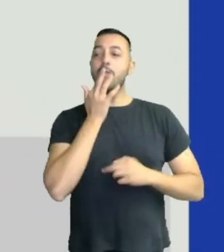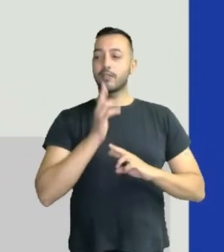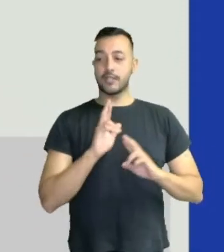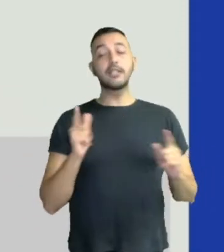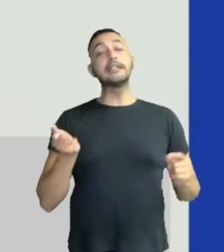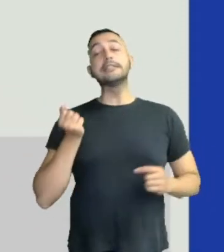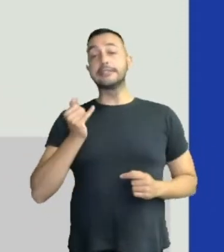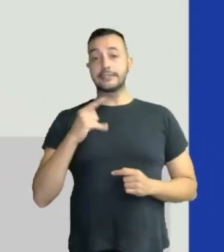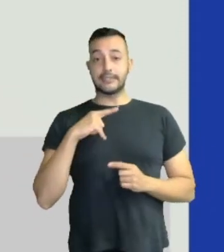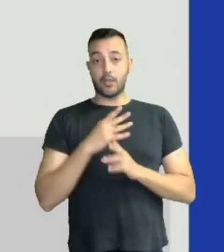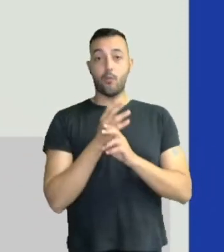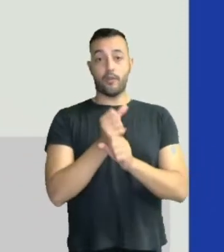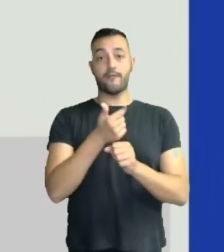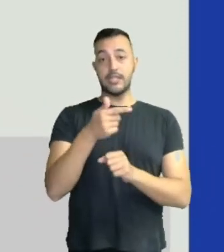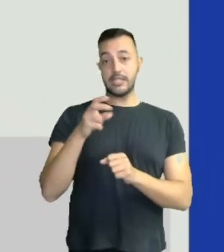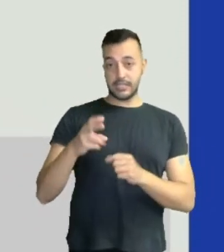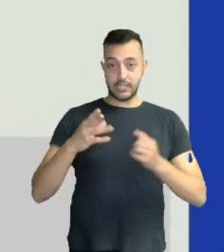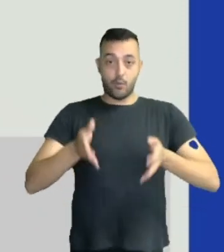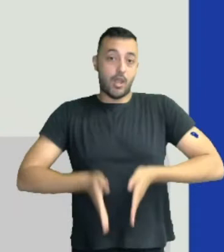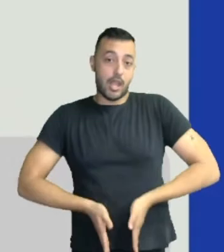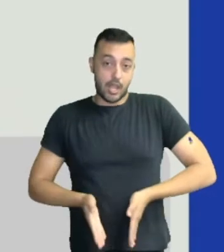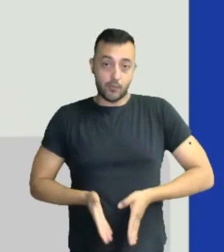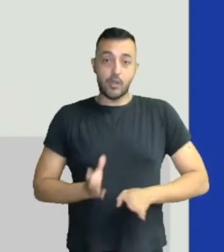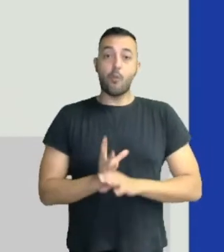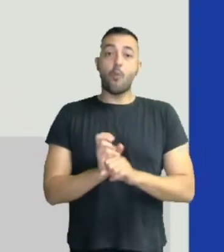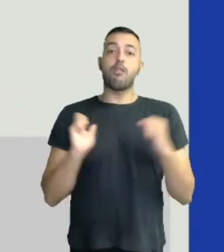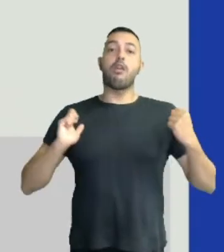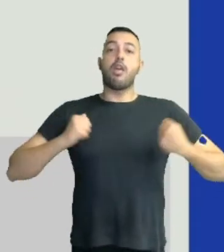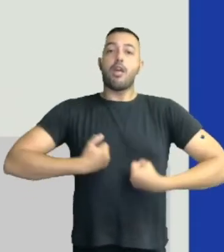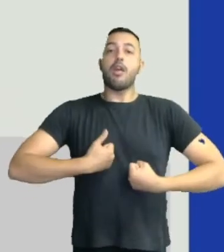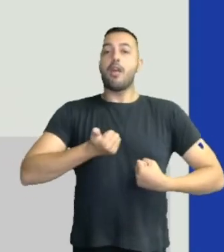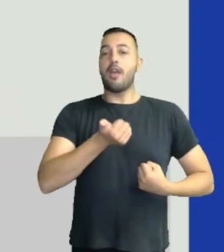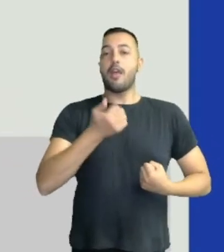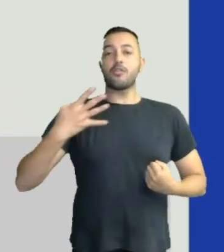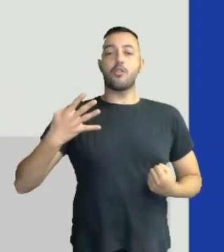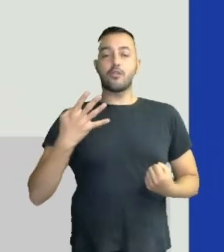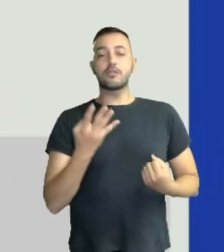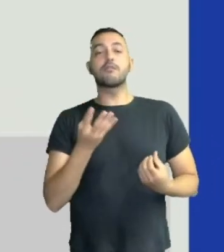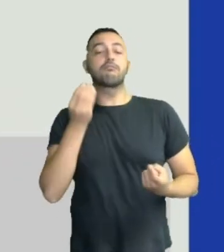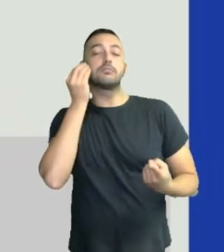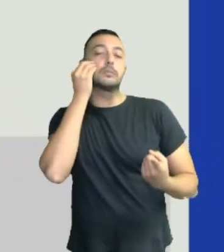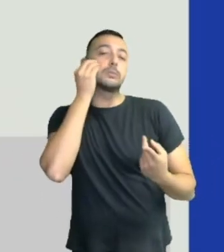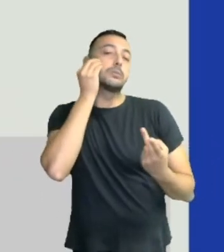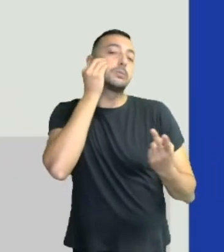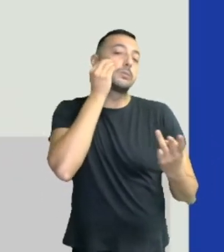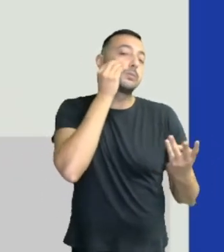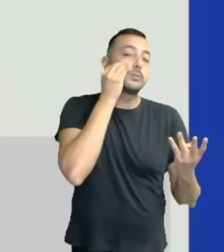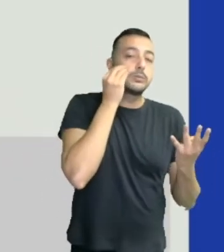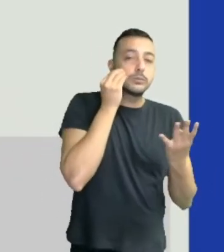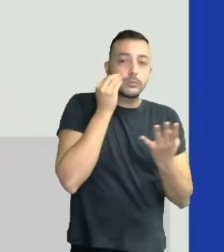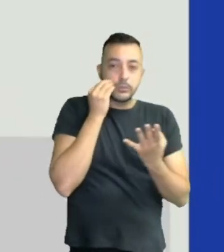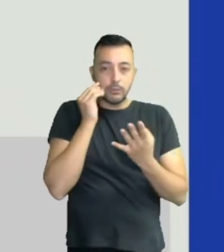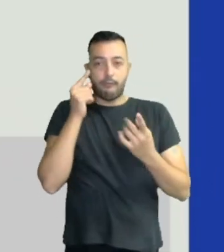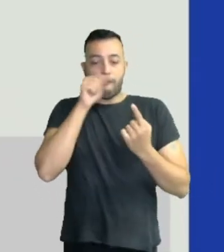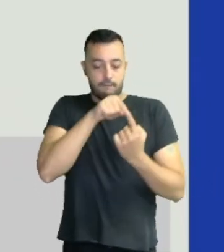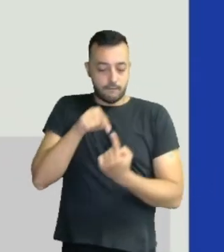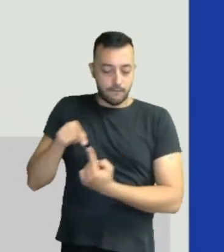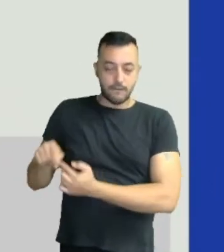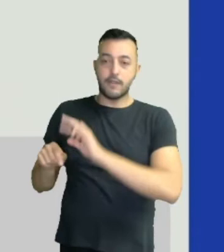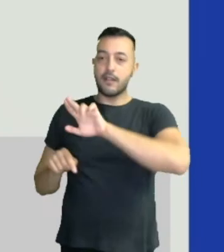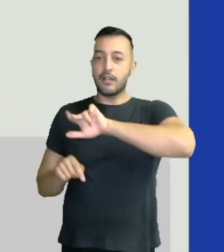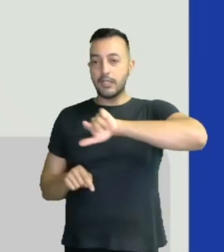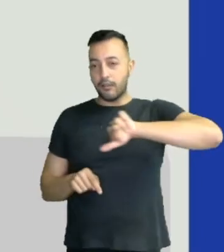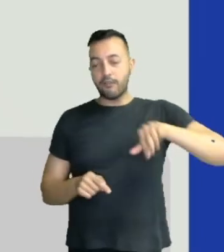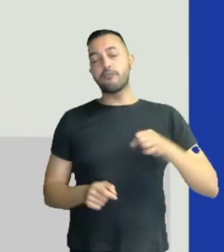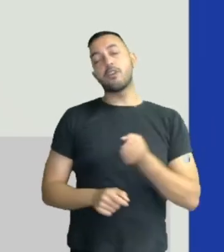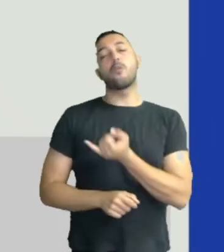possui 25 calças e 14 paletós, de quantas maneiras esse palhaço pode se vestir